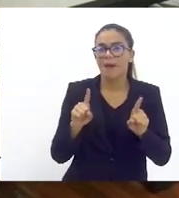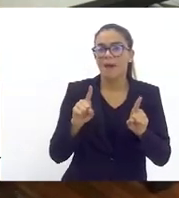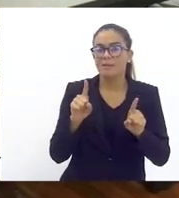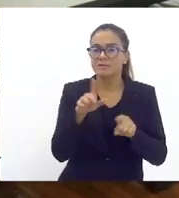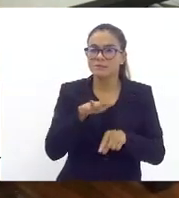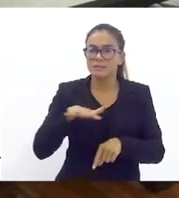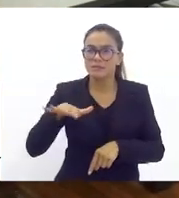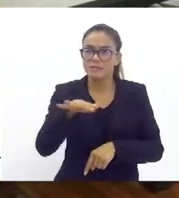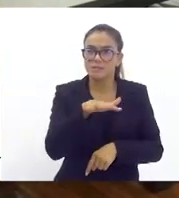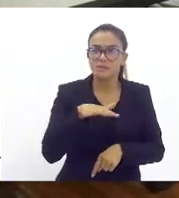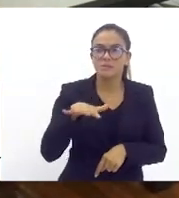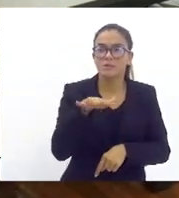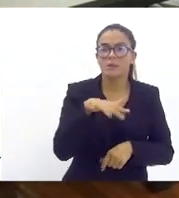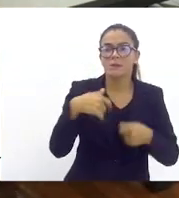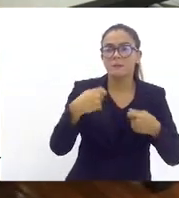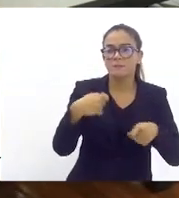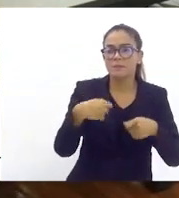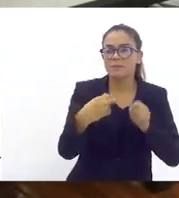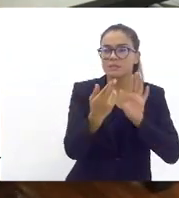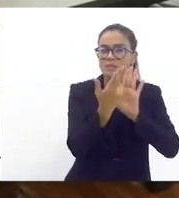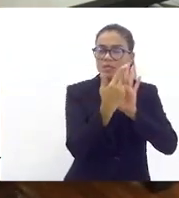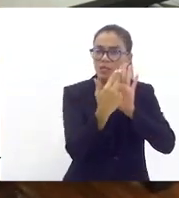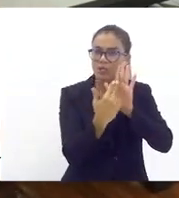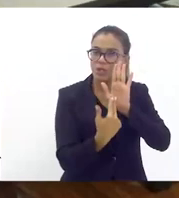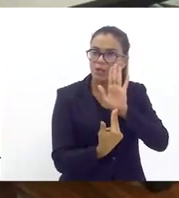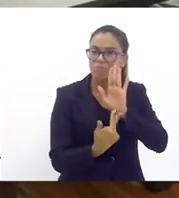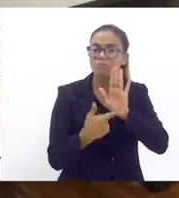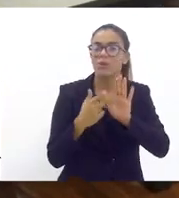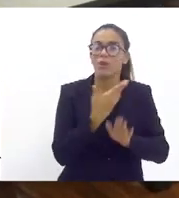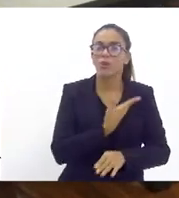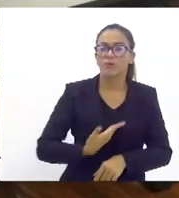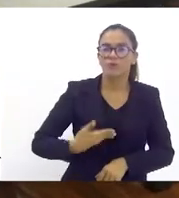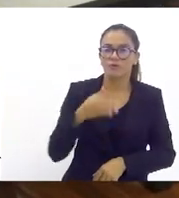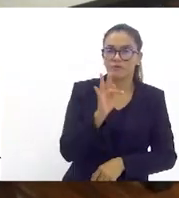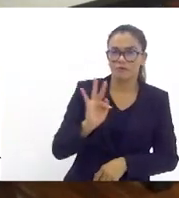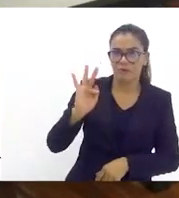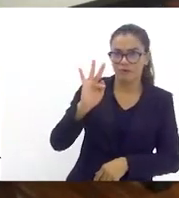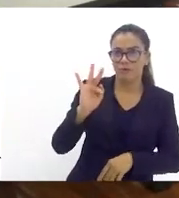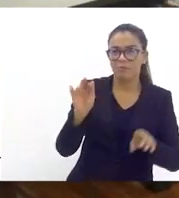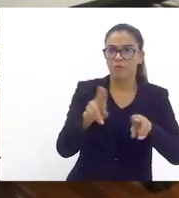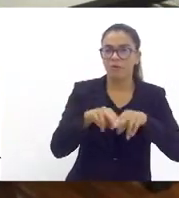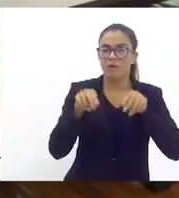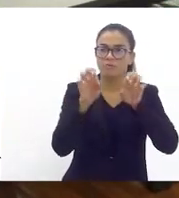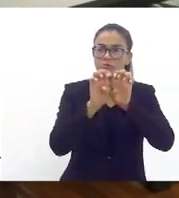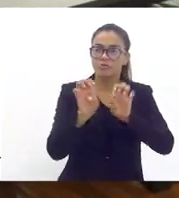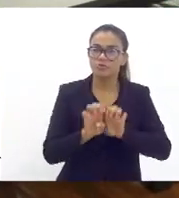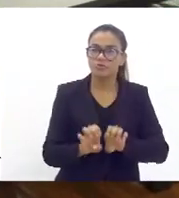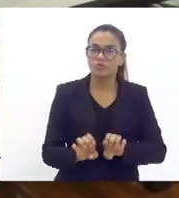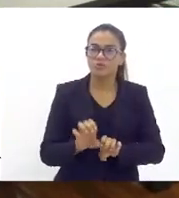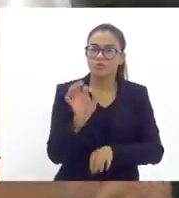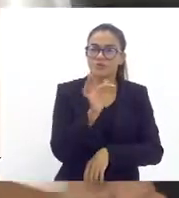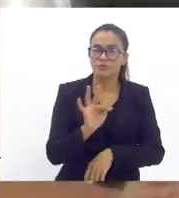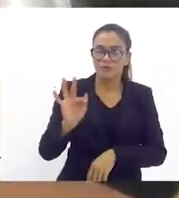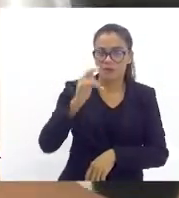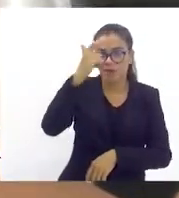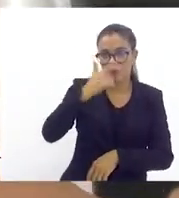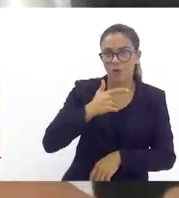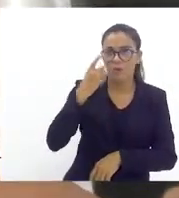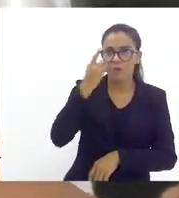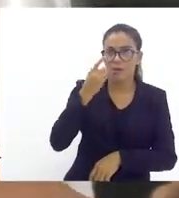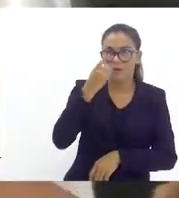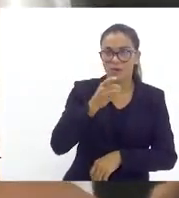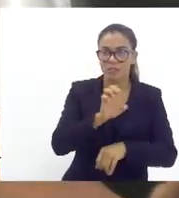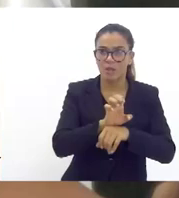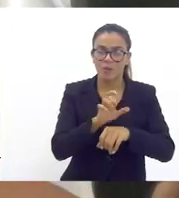que dependem de normatização pelo governo federal, pela estrutura federal. E eu, como deputada estadual, não